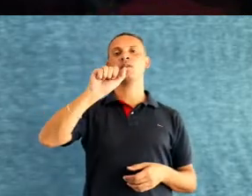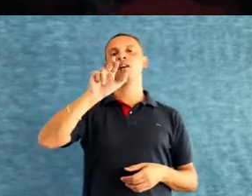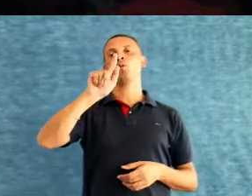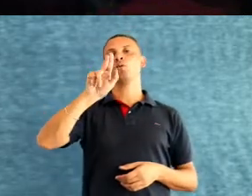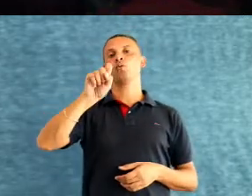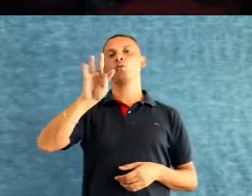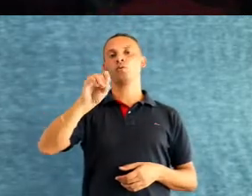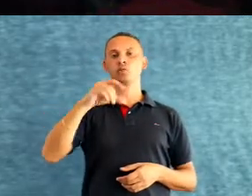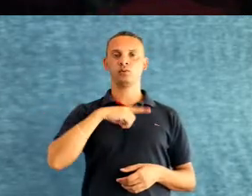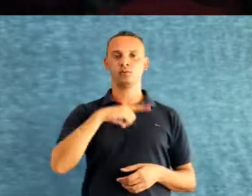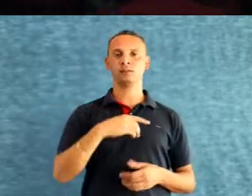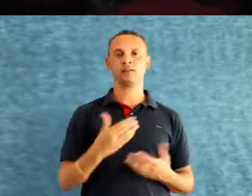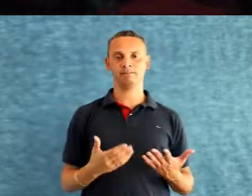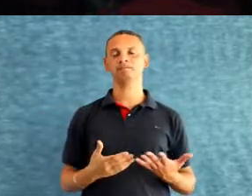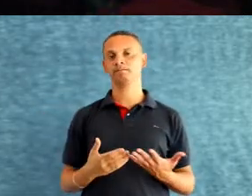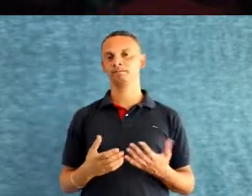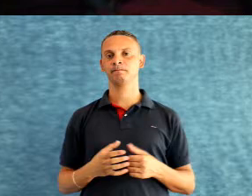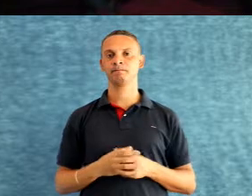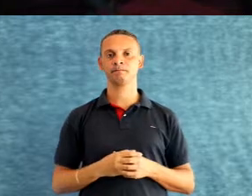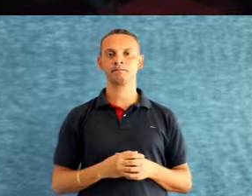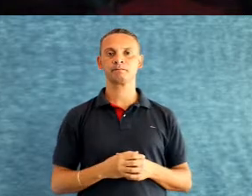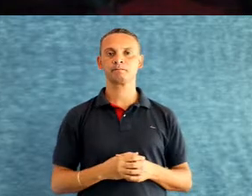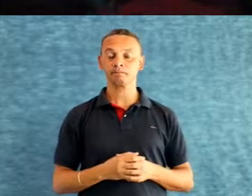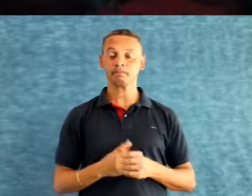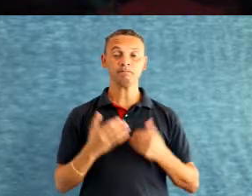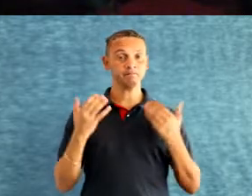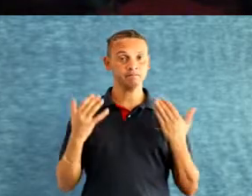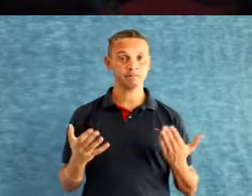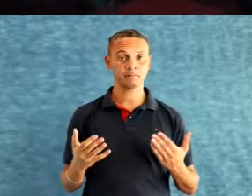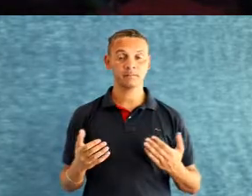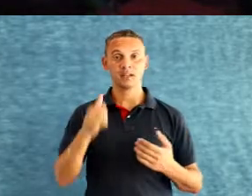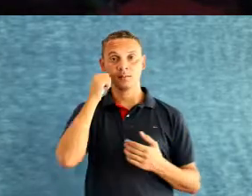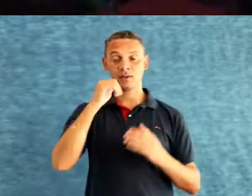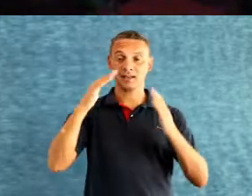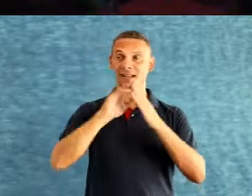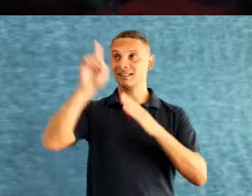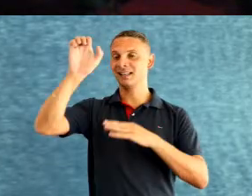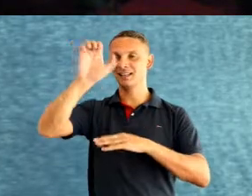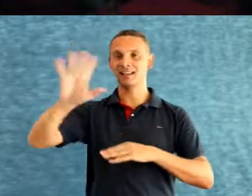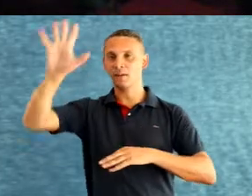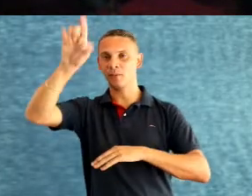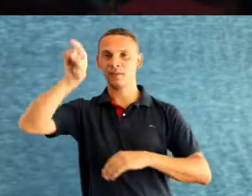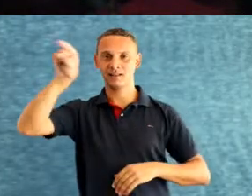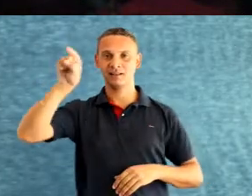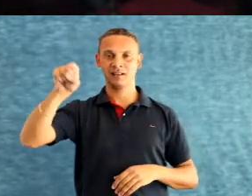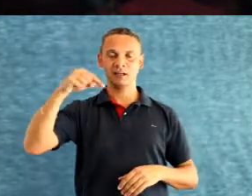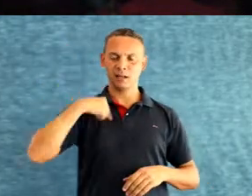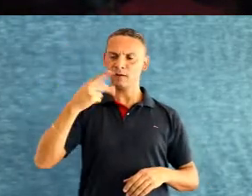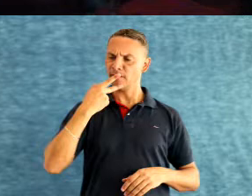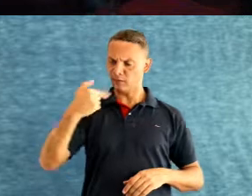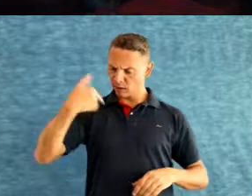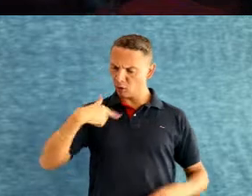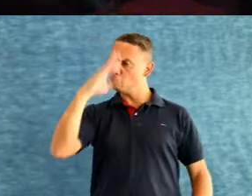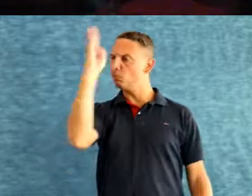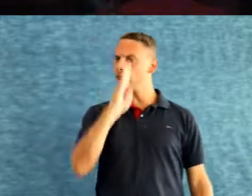durante poucos anos, porque ele faleceu muito jovem. E, enquanto residiu na Europa, ela declarava com orgulho a sua nacionalidade,